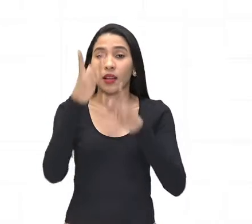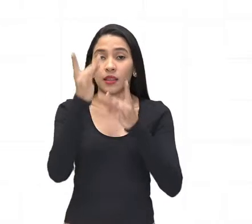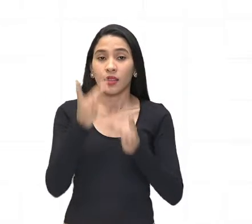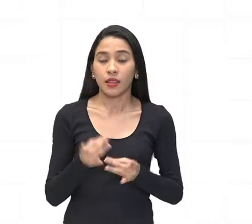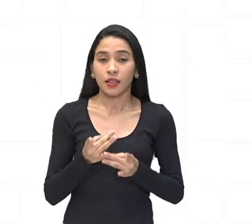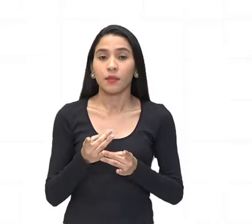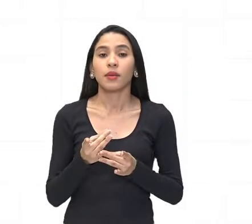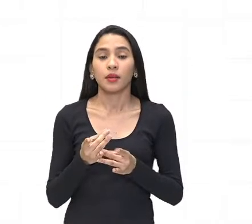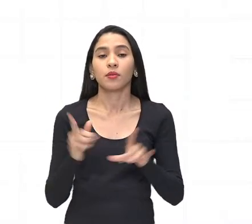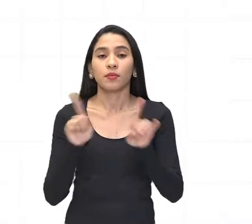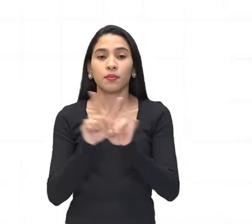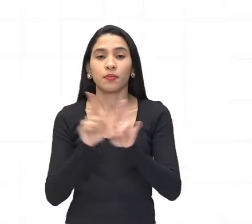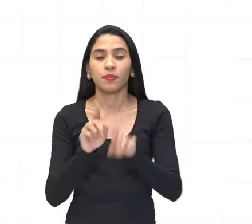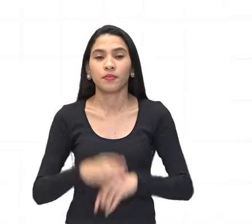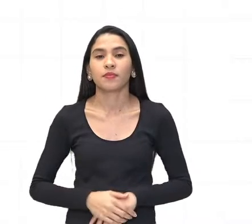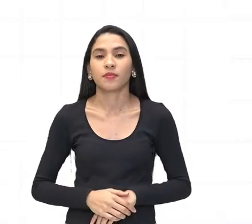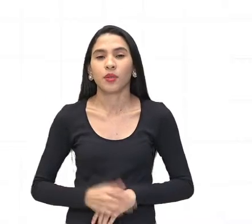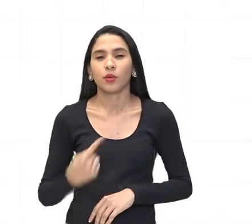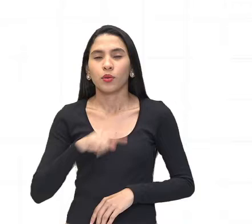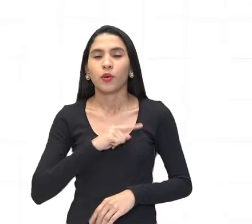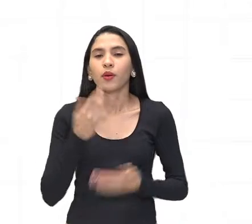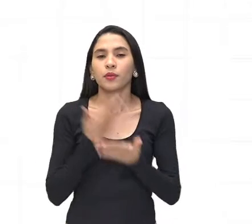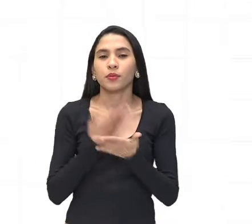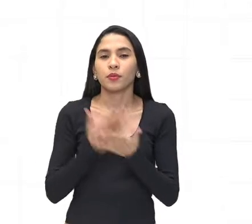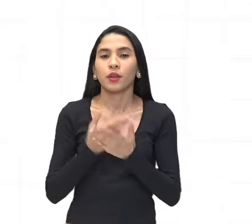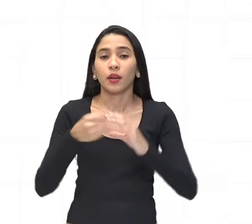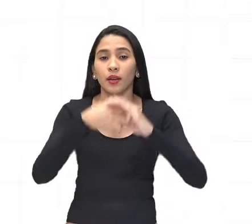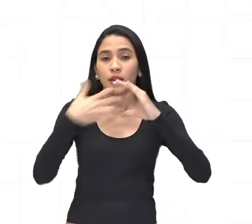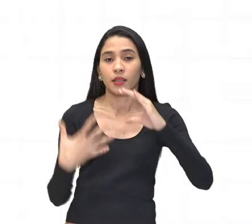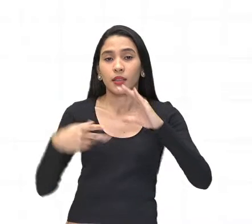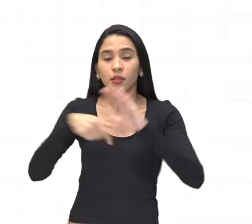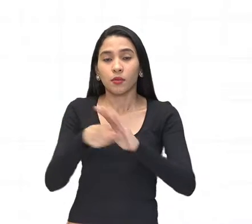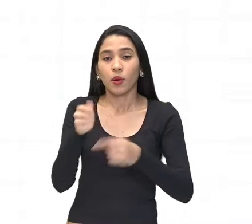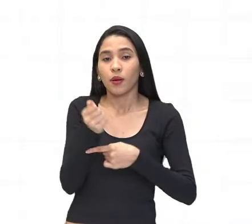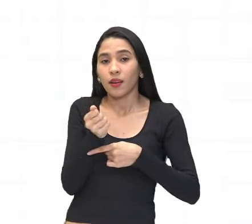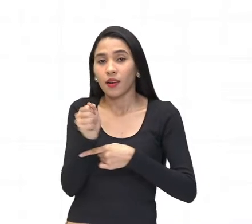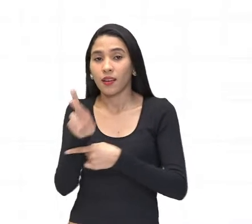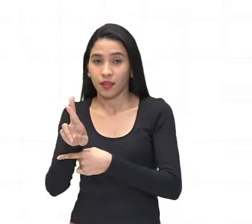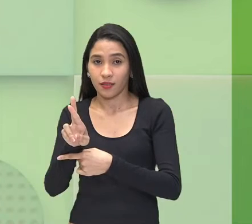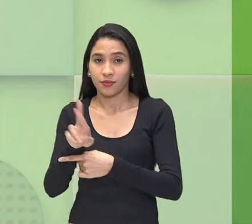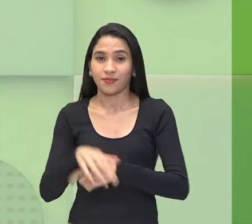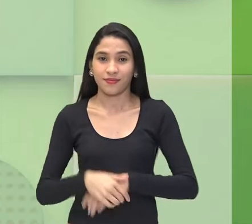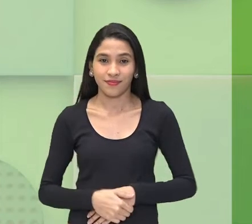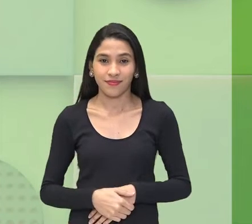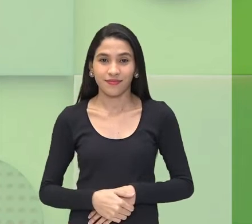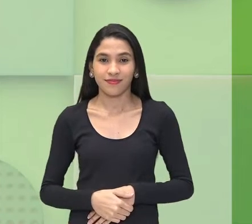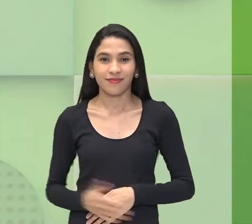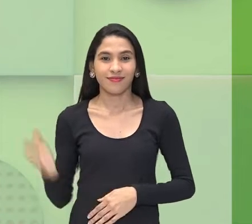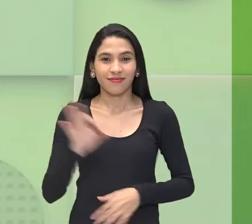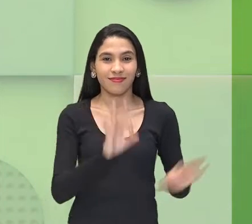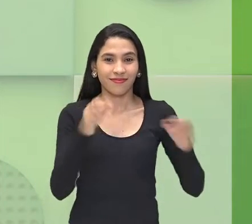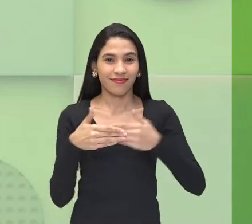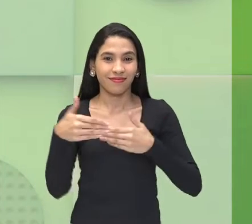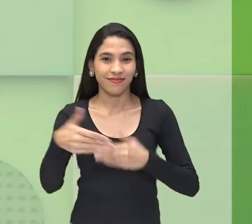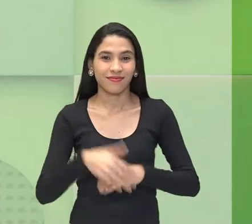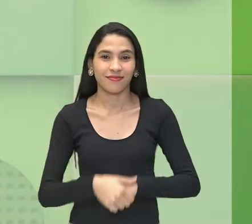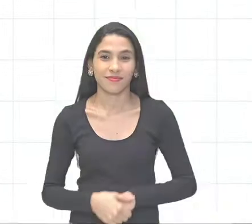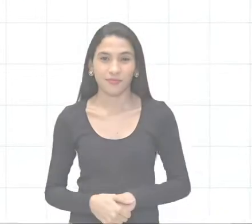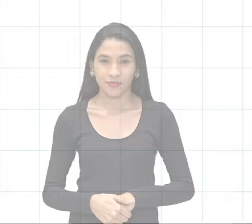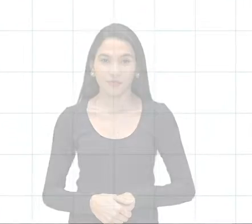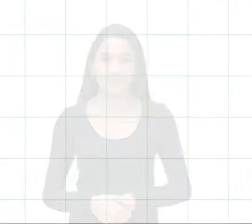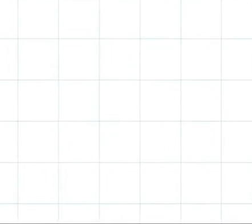nessa aula, o detalhamento, nós vamos estudar as propriedades do ar. Então, vamos para a nossa